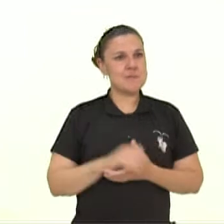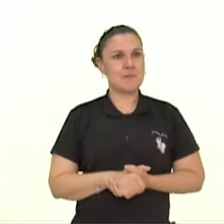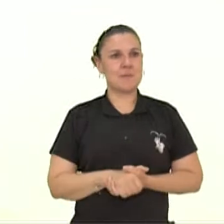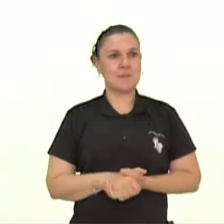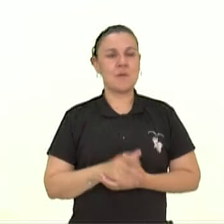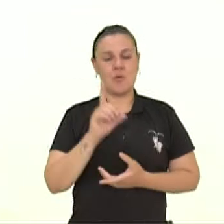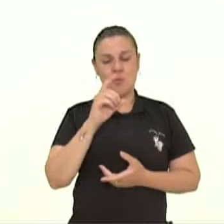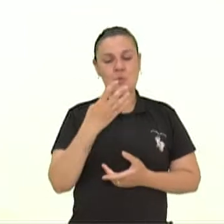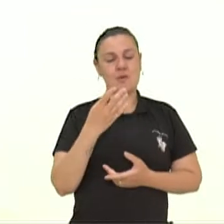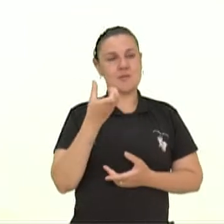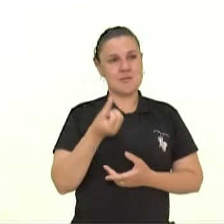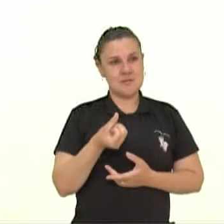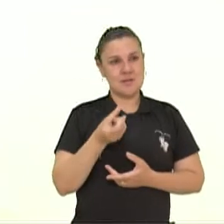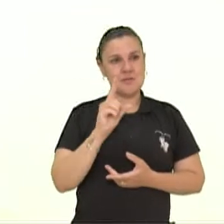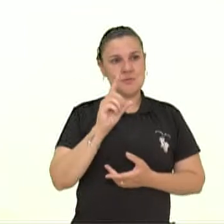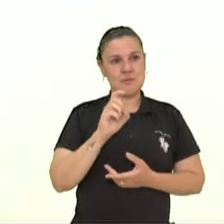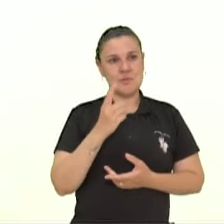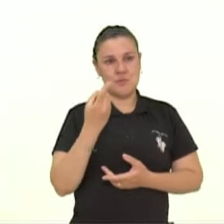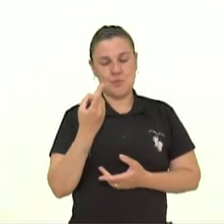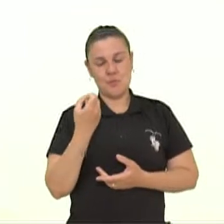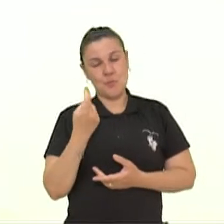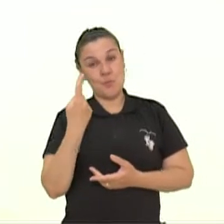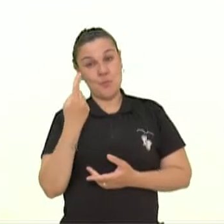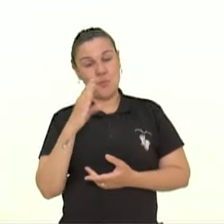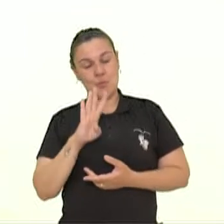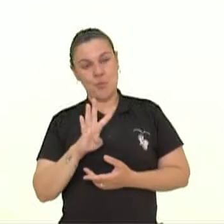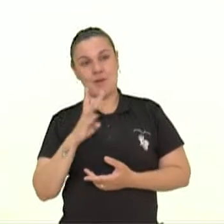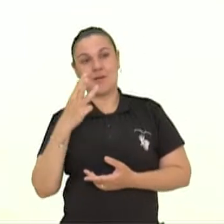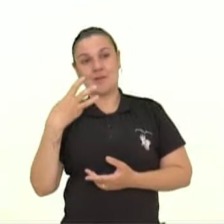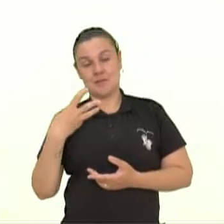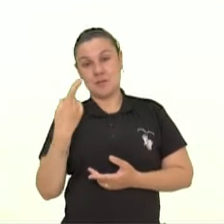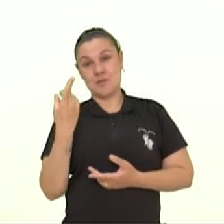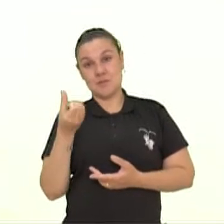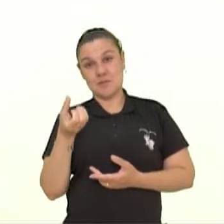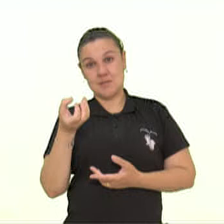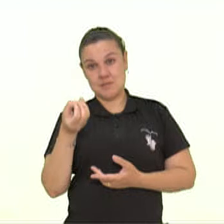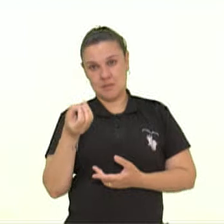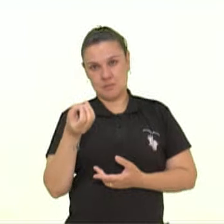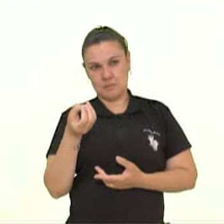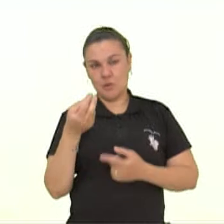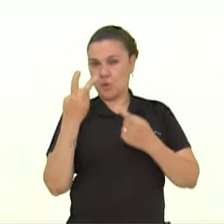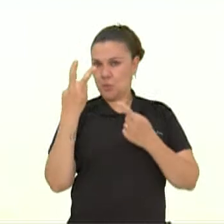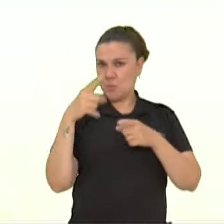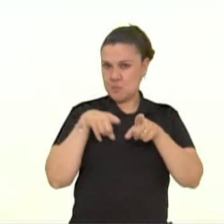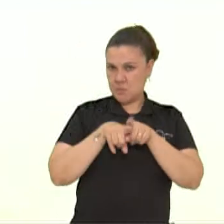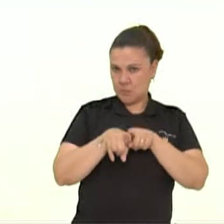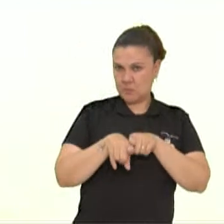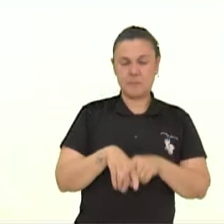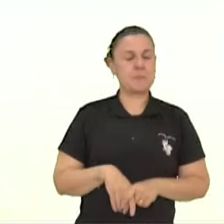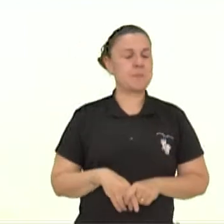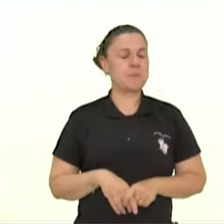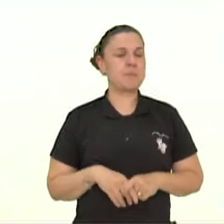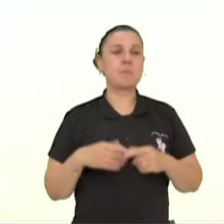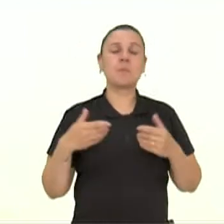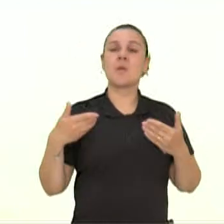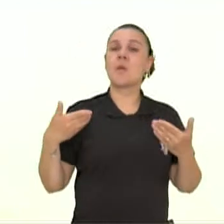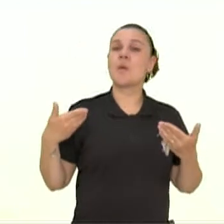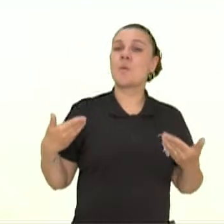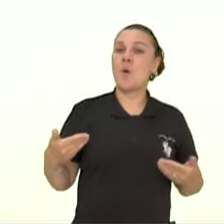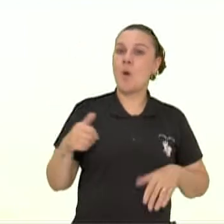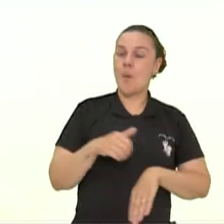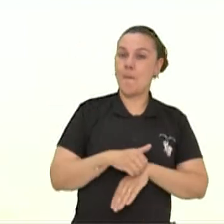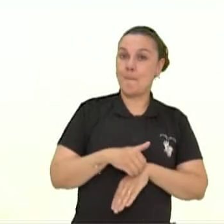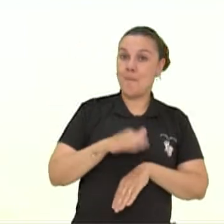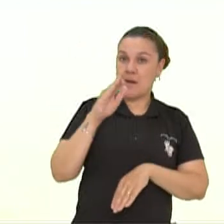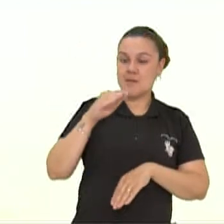148 centímetros, 170, 155, 131. São 4 saltos. Atleta B, 145, 151,